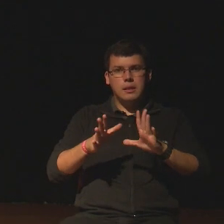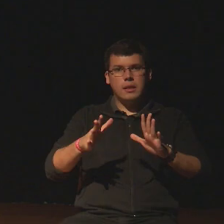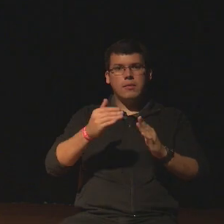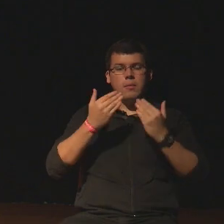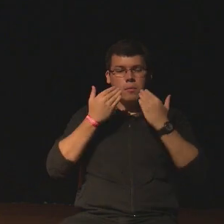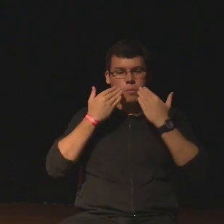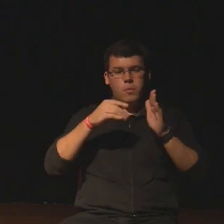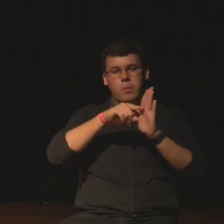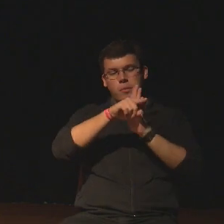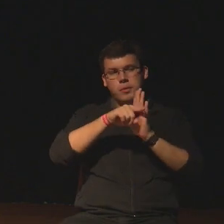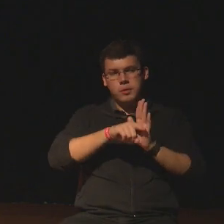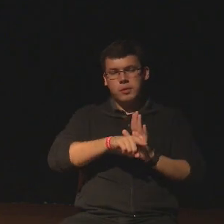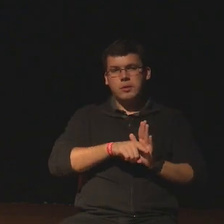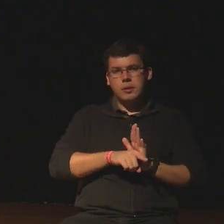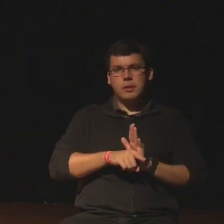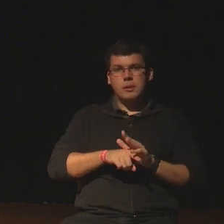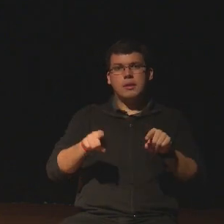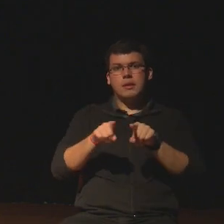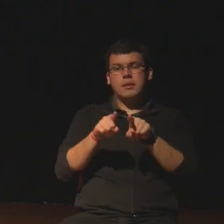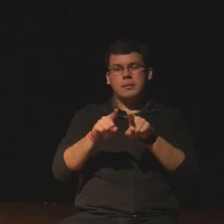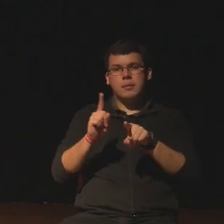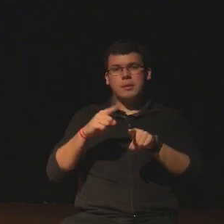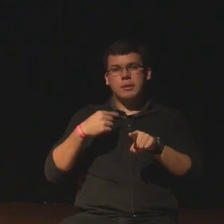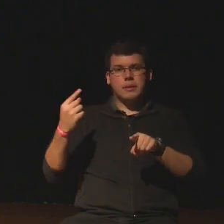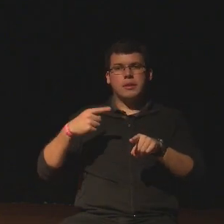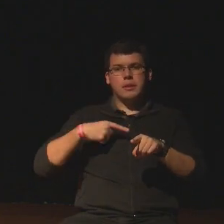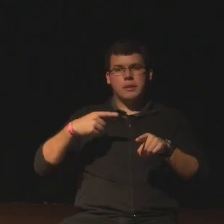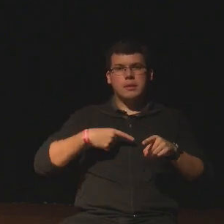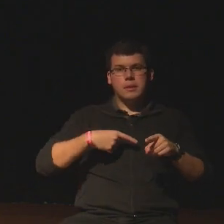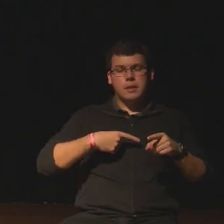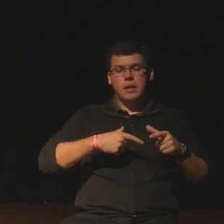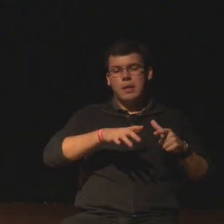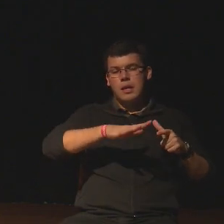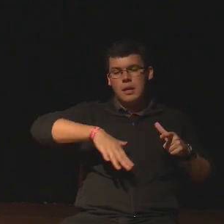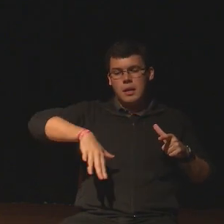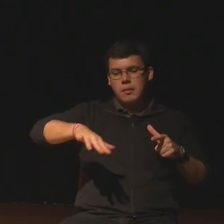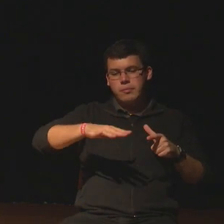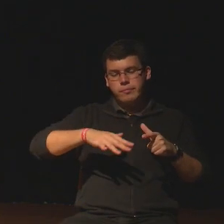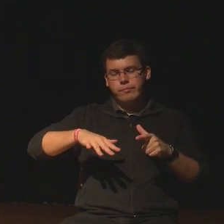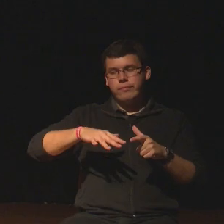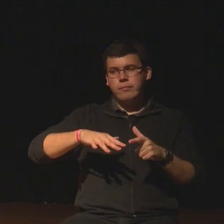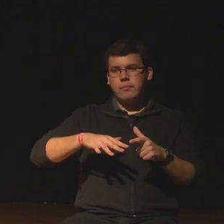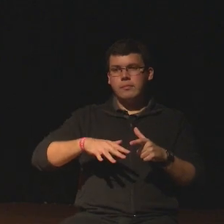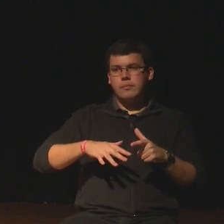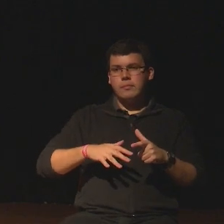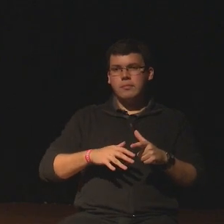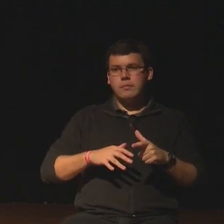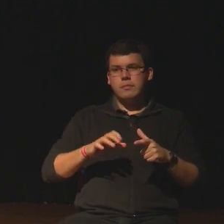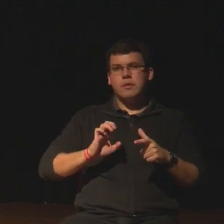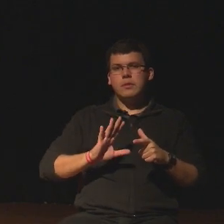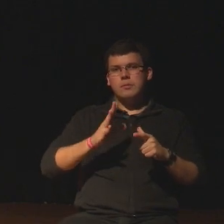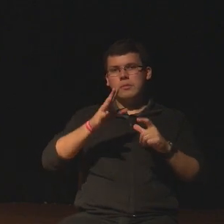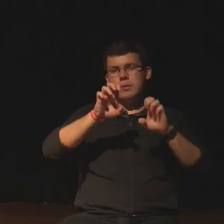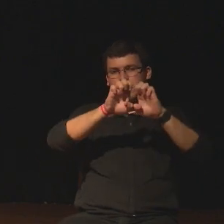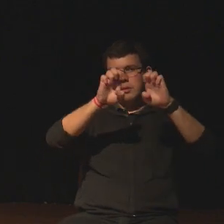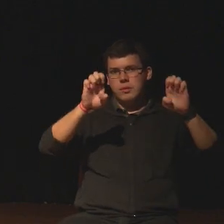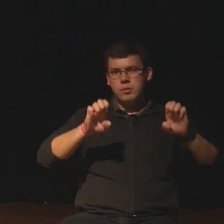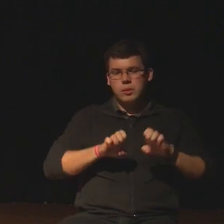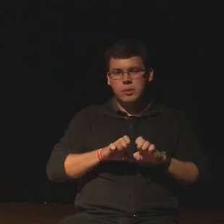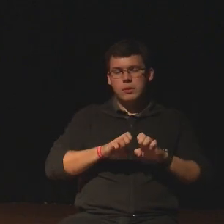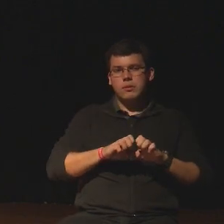Aqui a gente tem o zoneamento da região, que a maior parte é feita em zona de eixo de estruturação e transformação